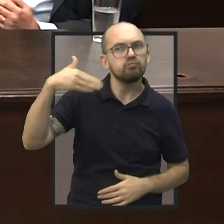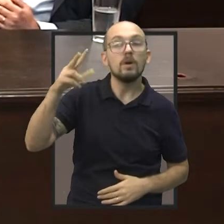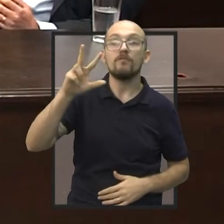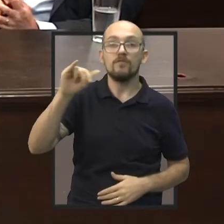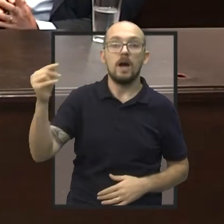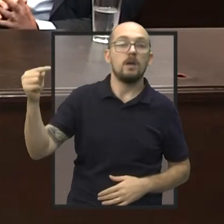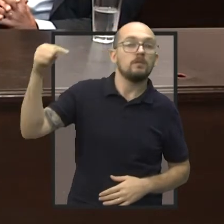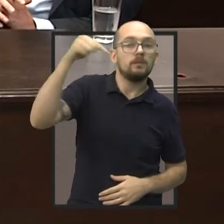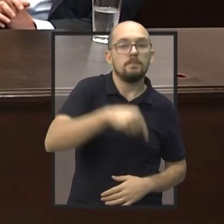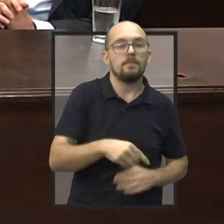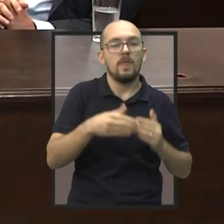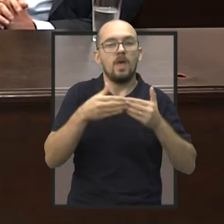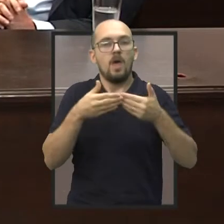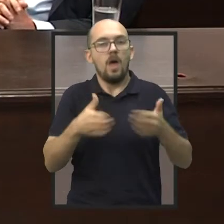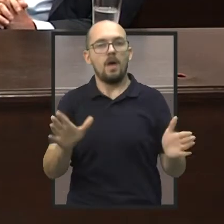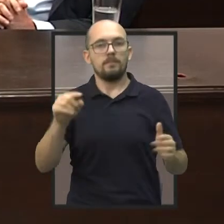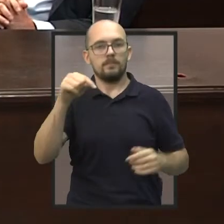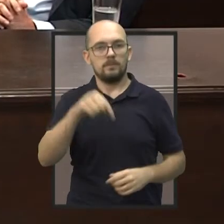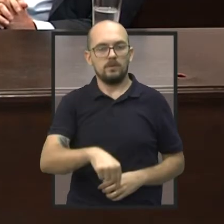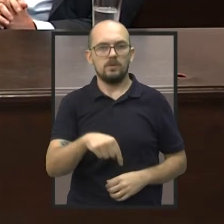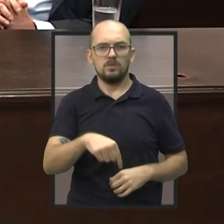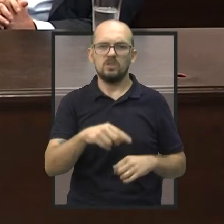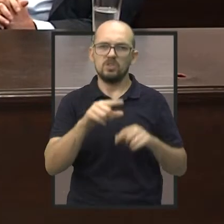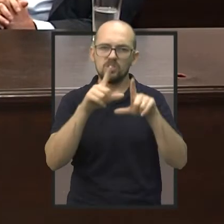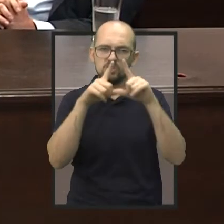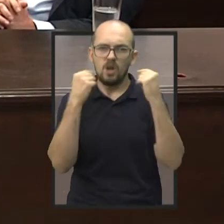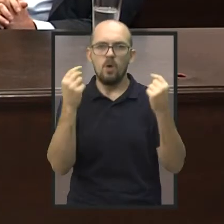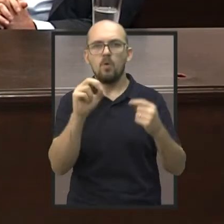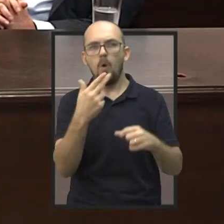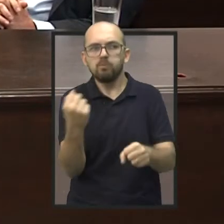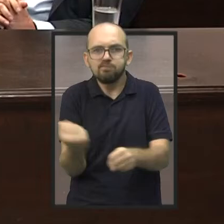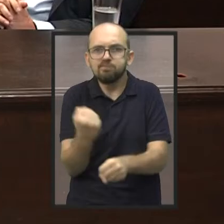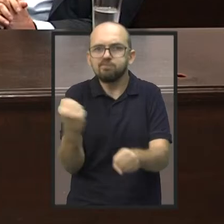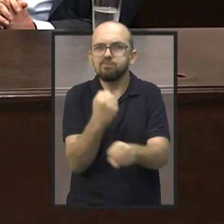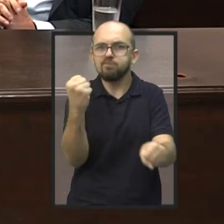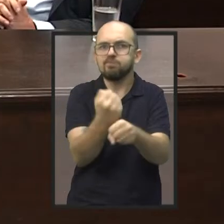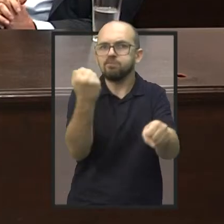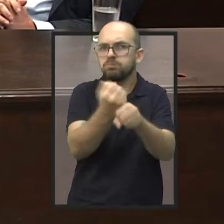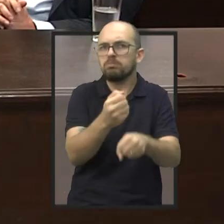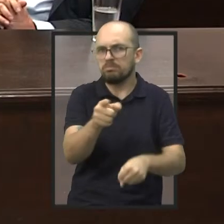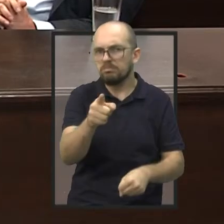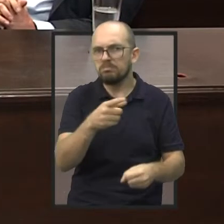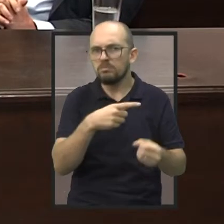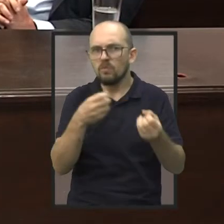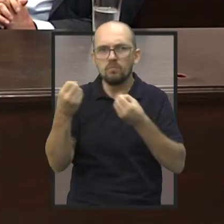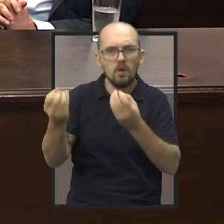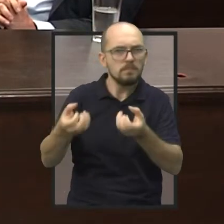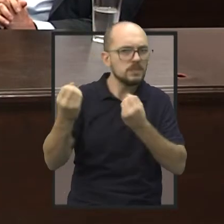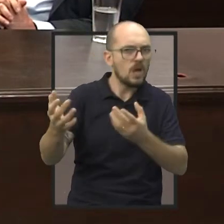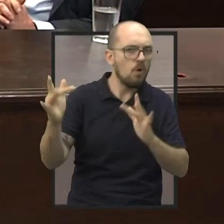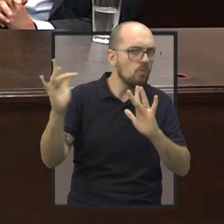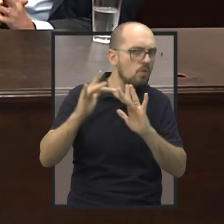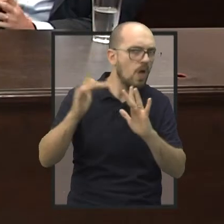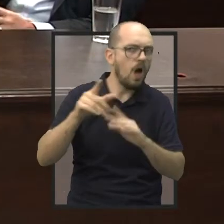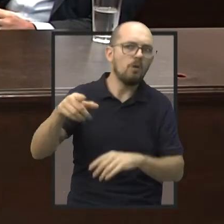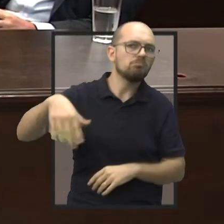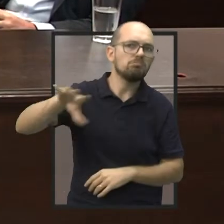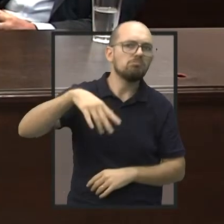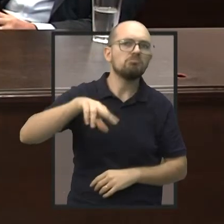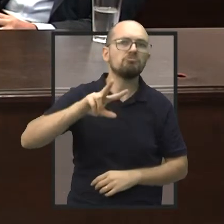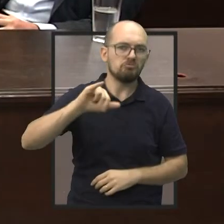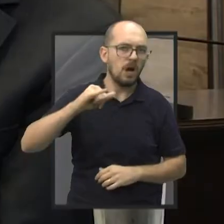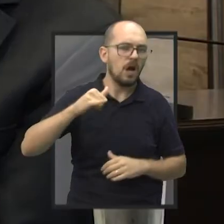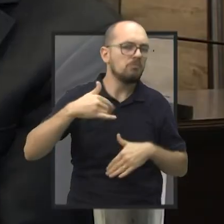que estão no meio de uma construção, no meio de um término de obra, o senhor tem tido contato? Como é que está a situação